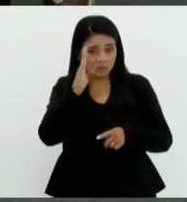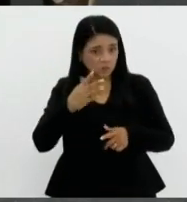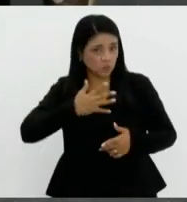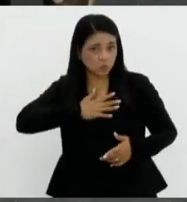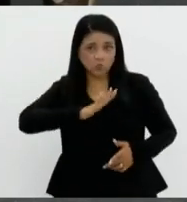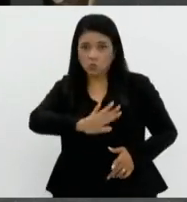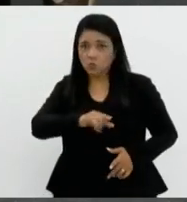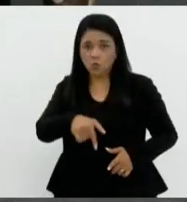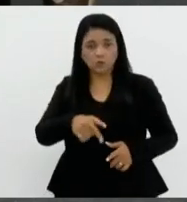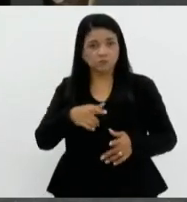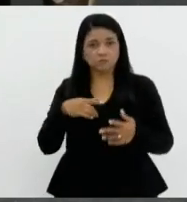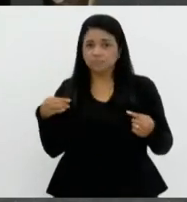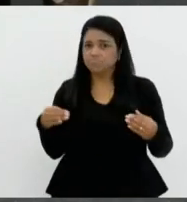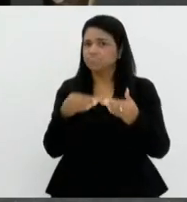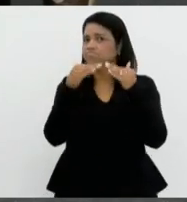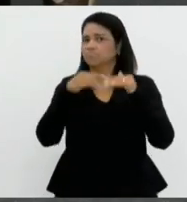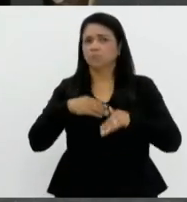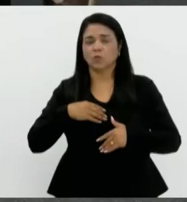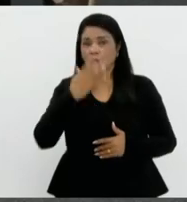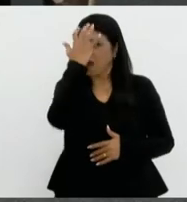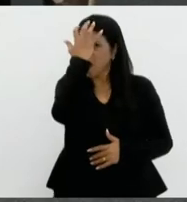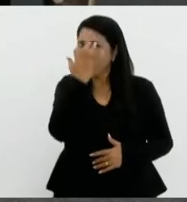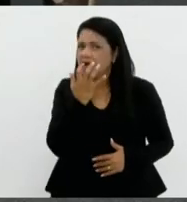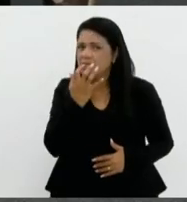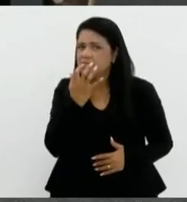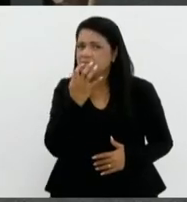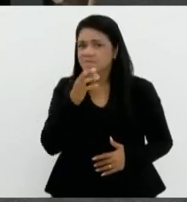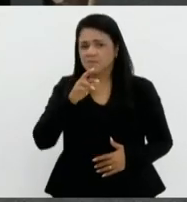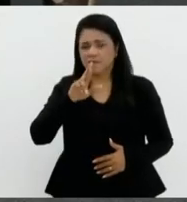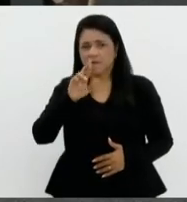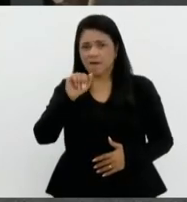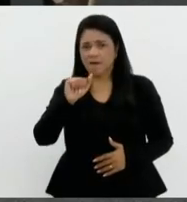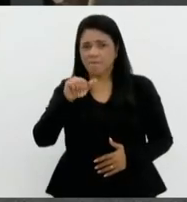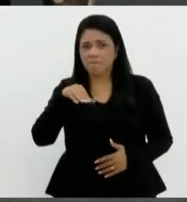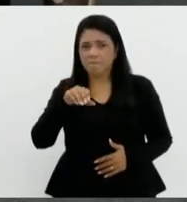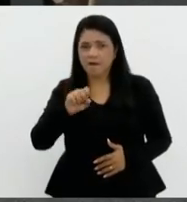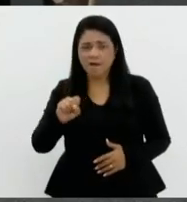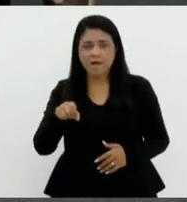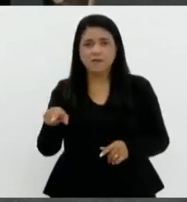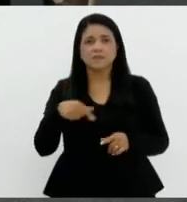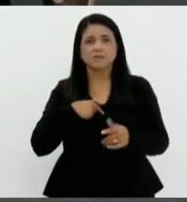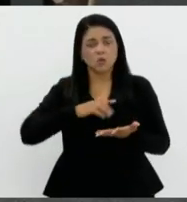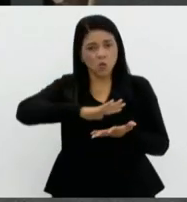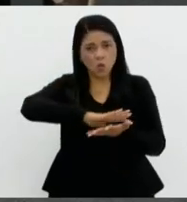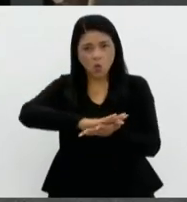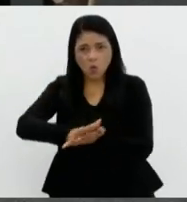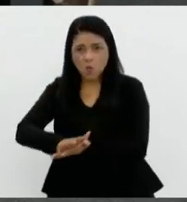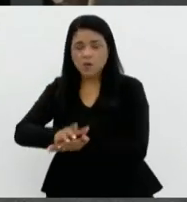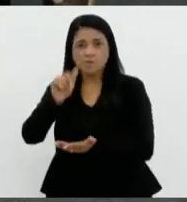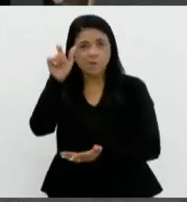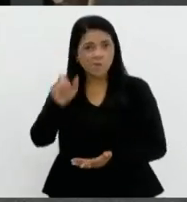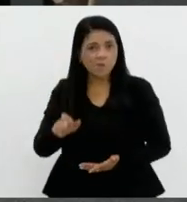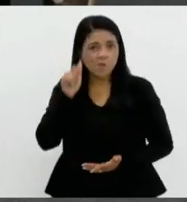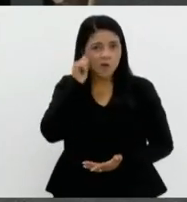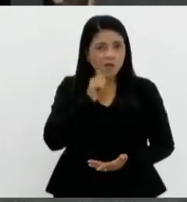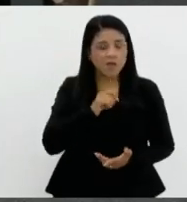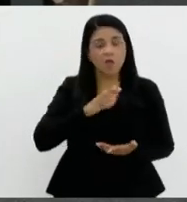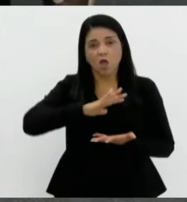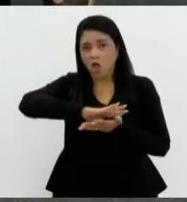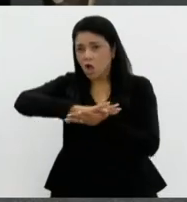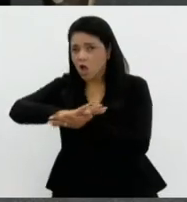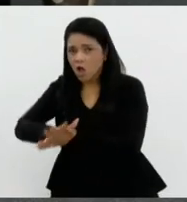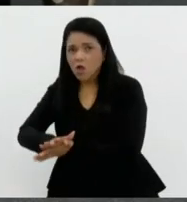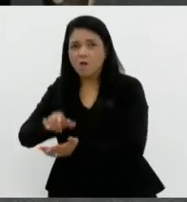com Hamas, que é uma minoria que oprime as mulheres, oprime os LGBTs e oprime a população. E nunca vai querer